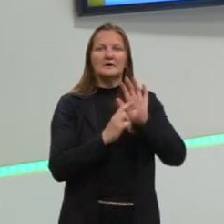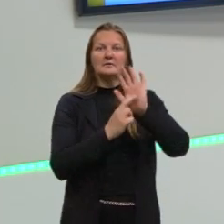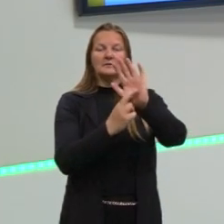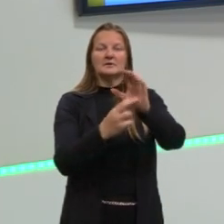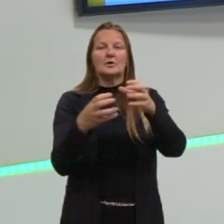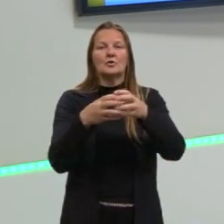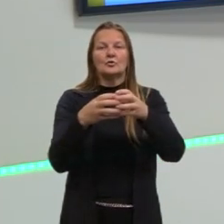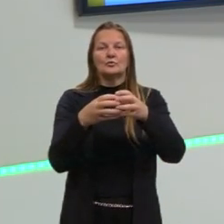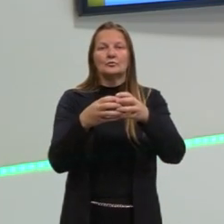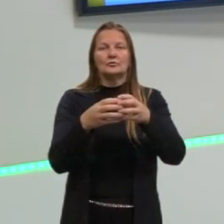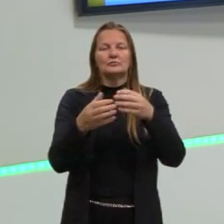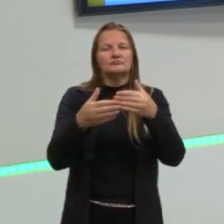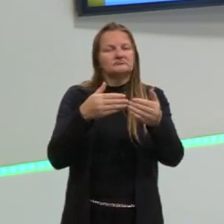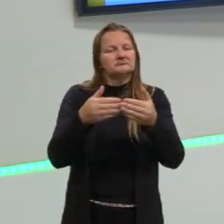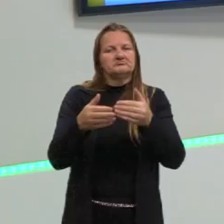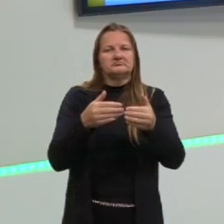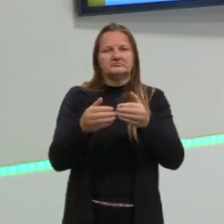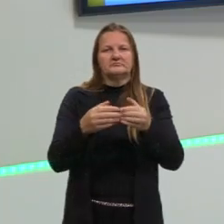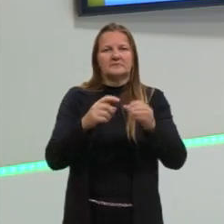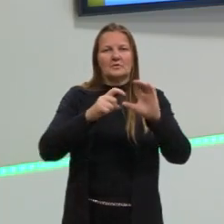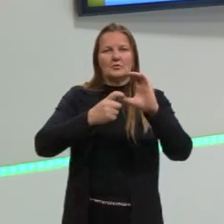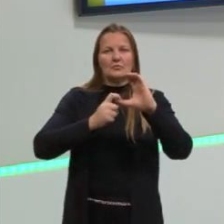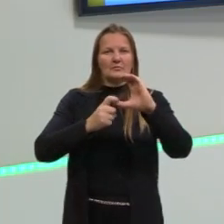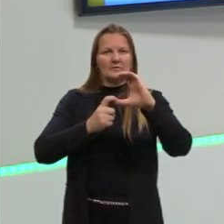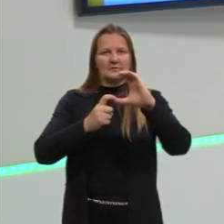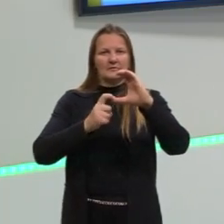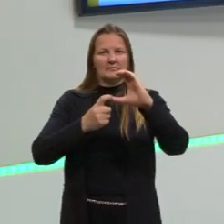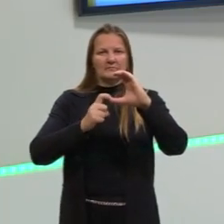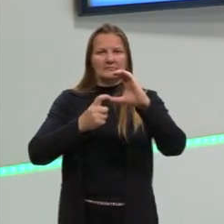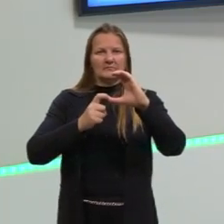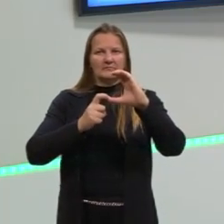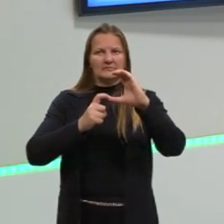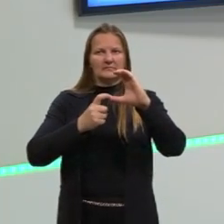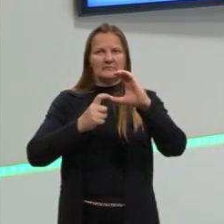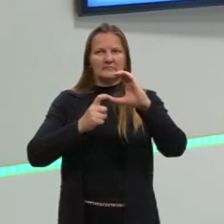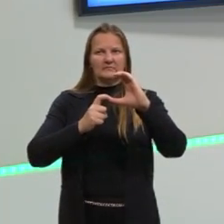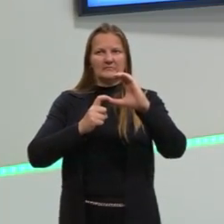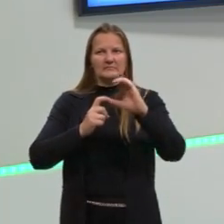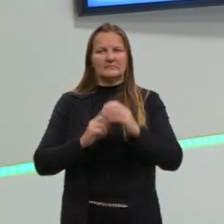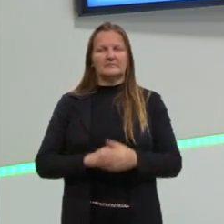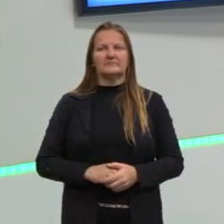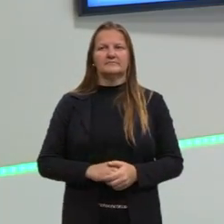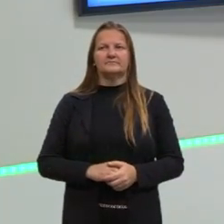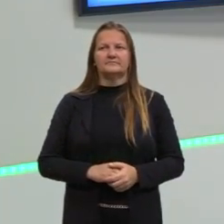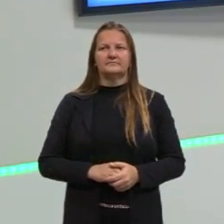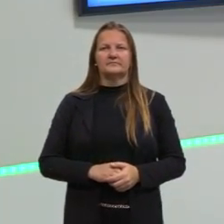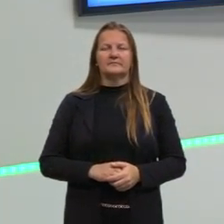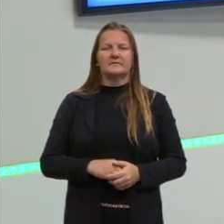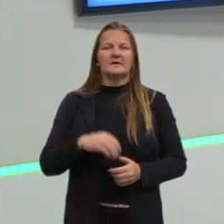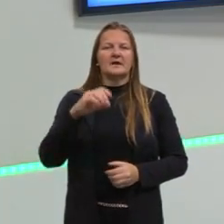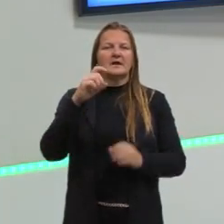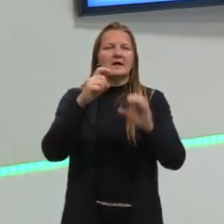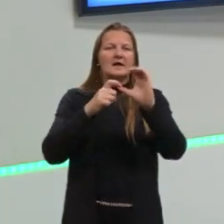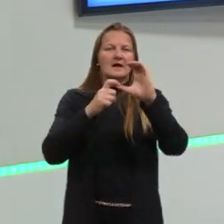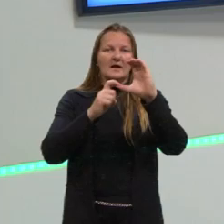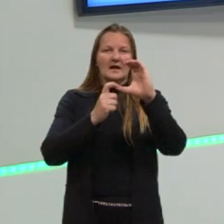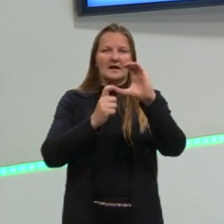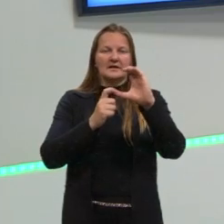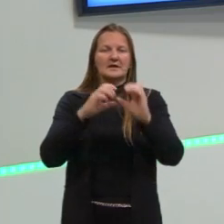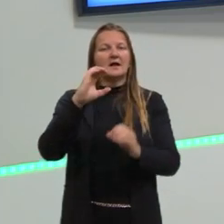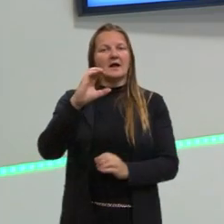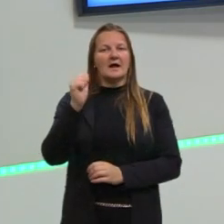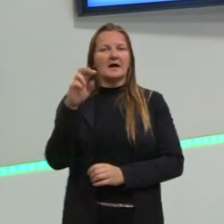grupo alquila qualquer ou seja uma cadeia carbônica né continuação da cadeia carbônica tá É genérico então aqui